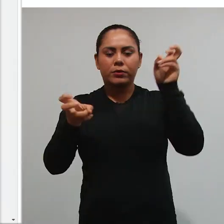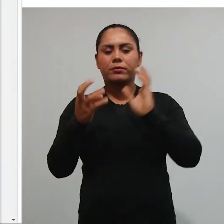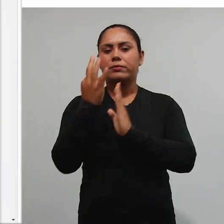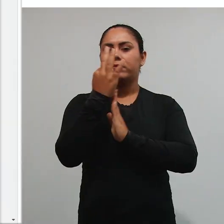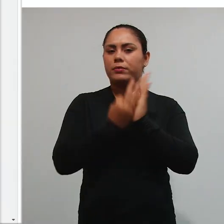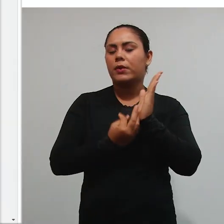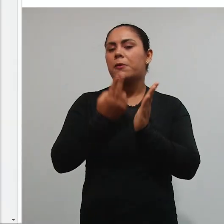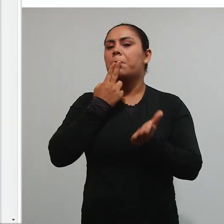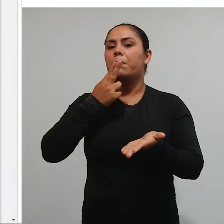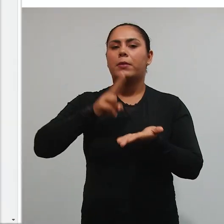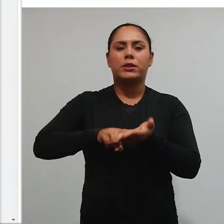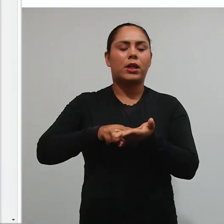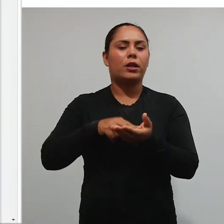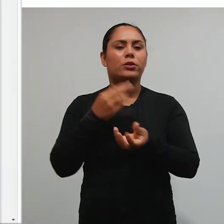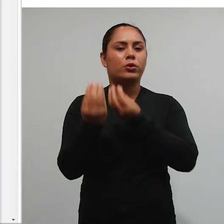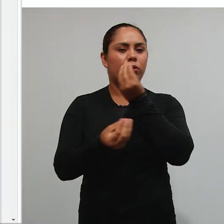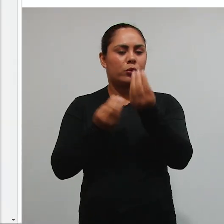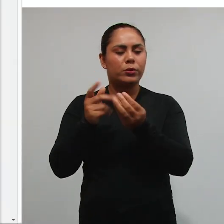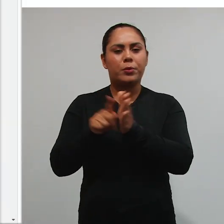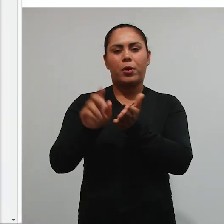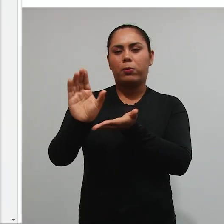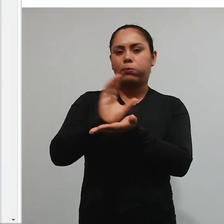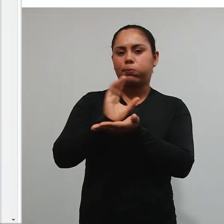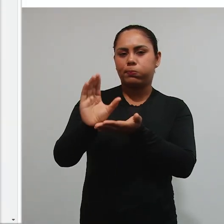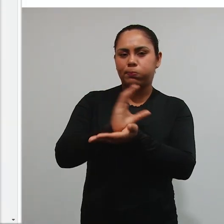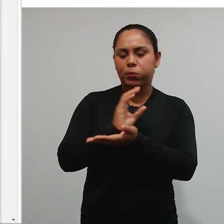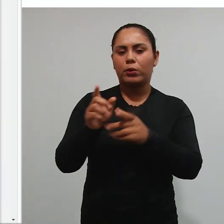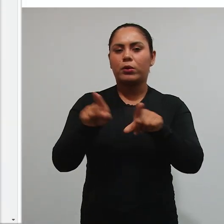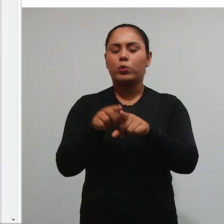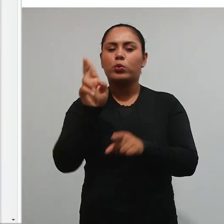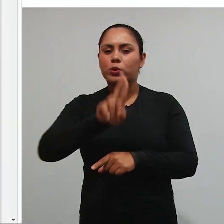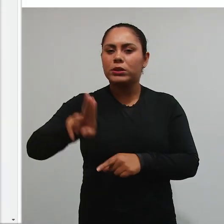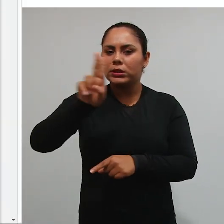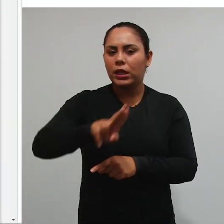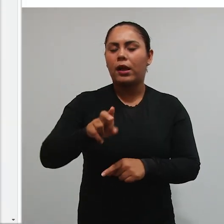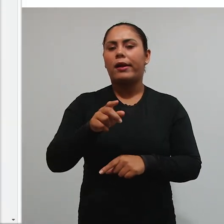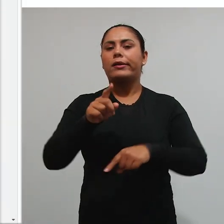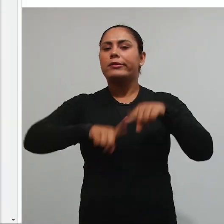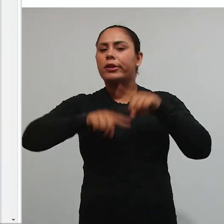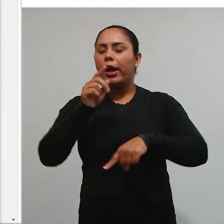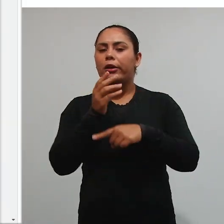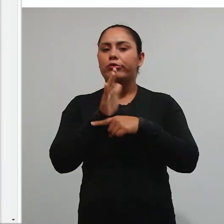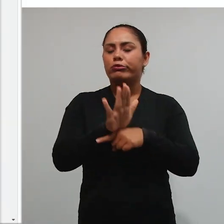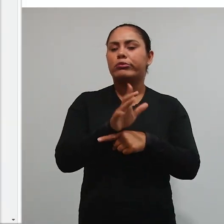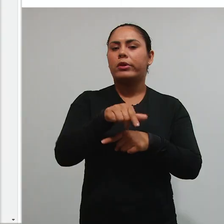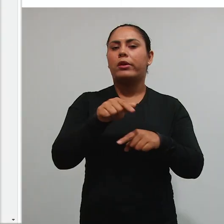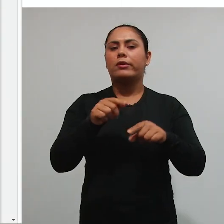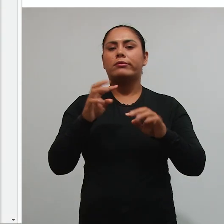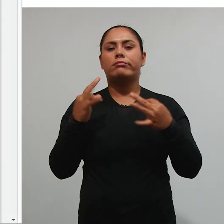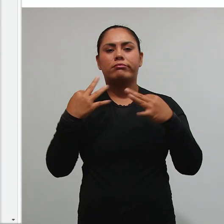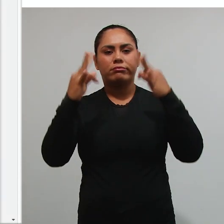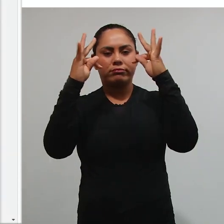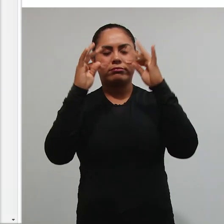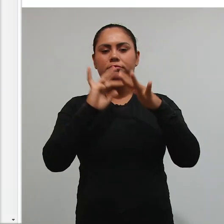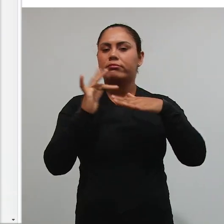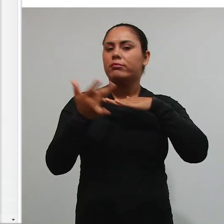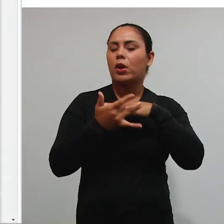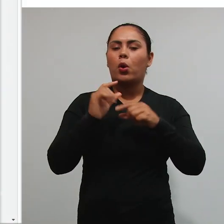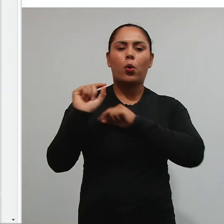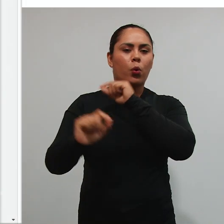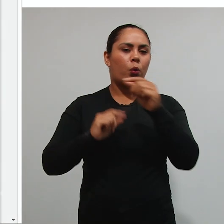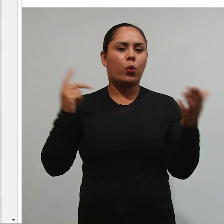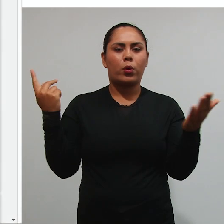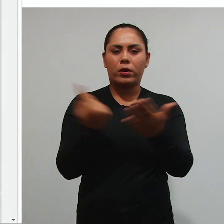textos ou mensagens de recursos eletrônicos e recursos das mídias sociais. Então, o que